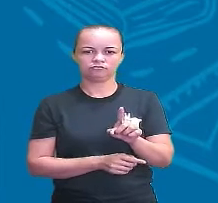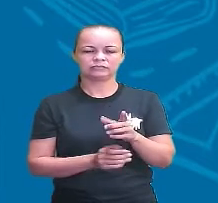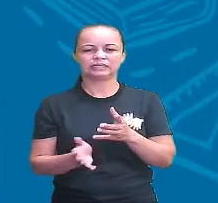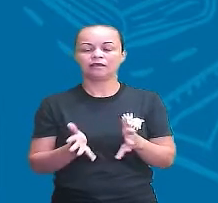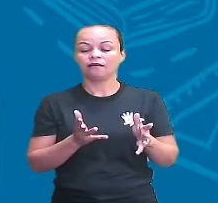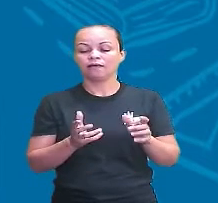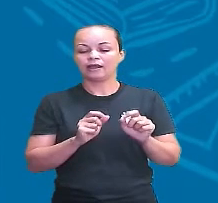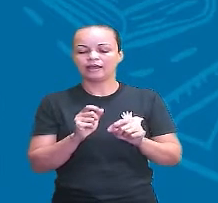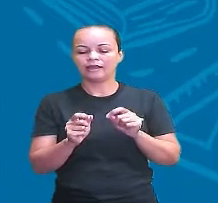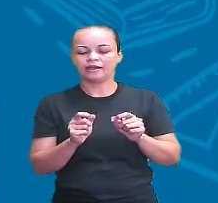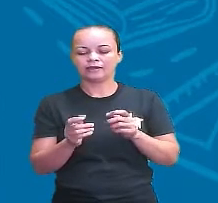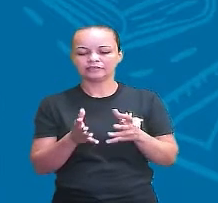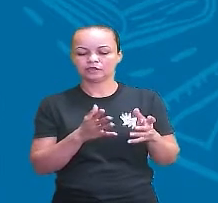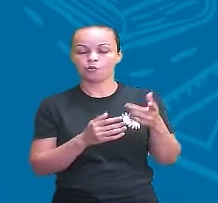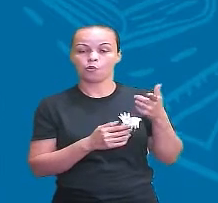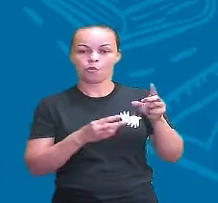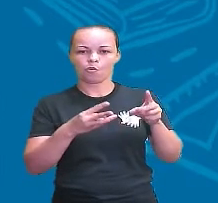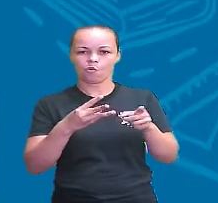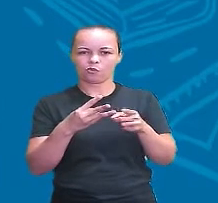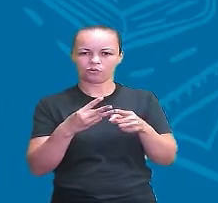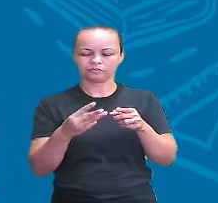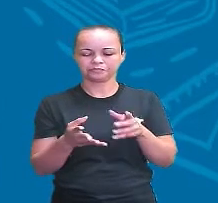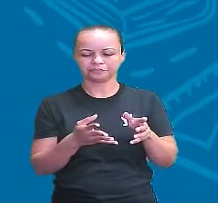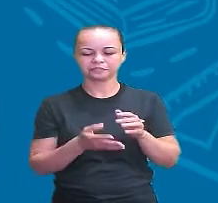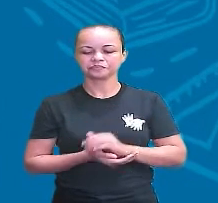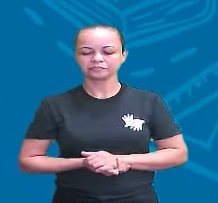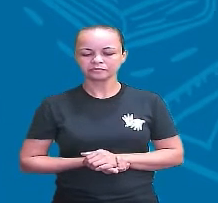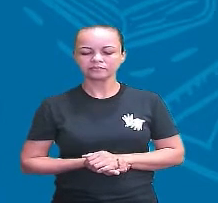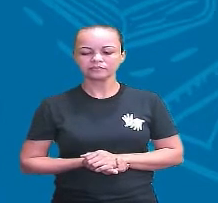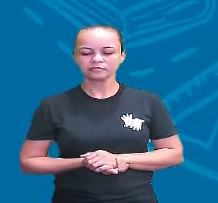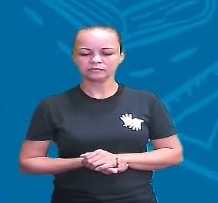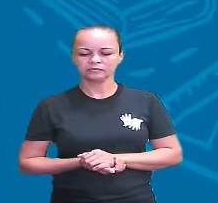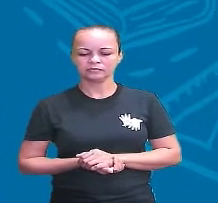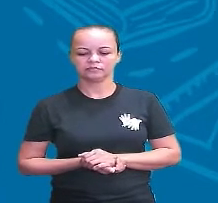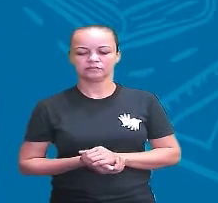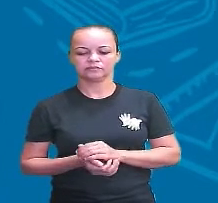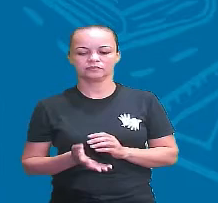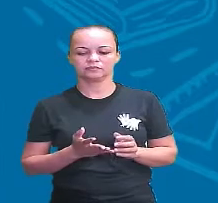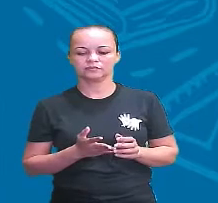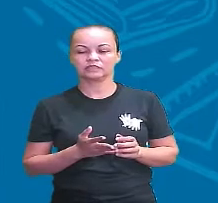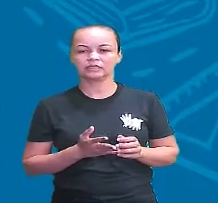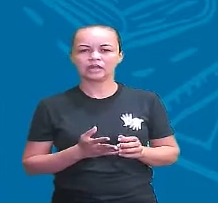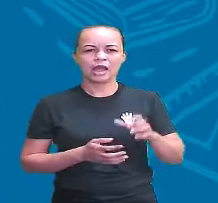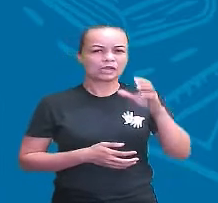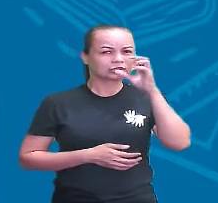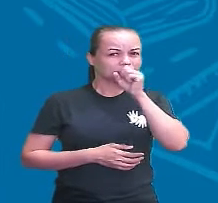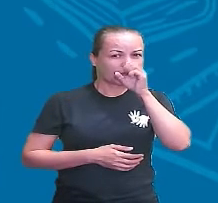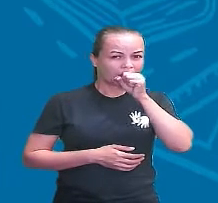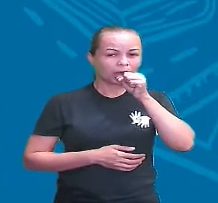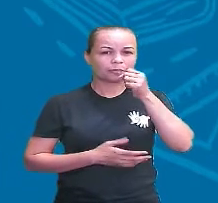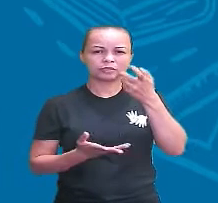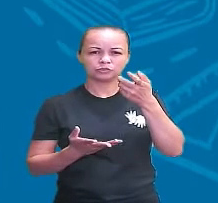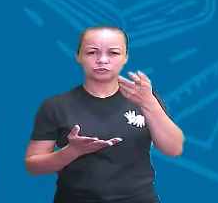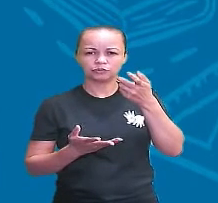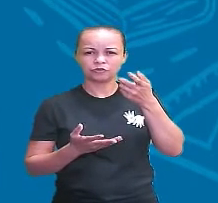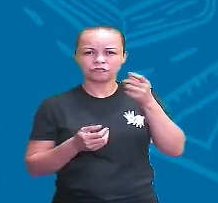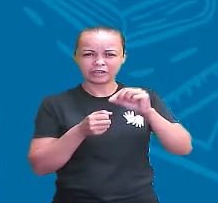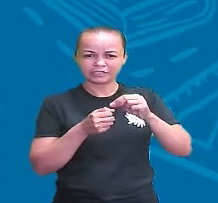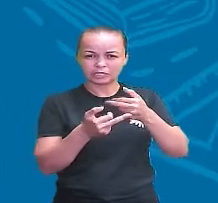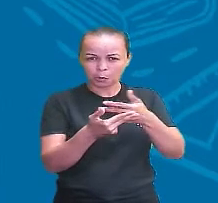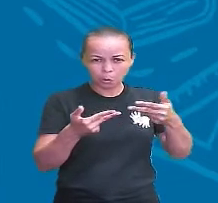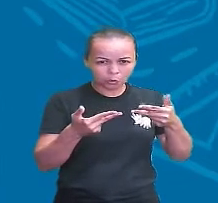novamente. We are not going to do anything on Saturday. Nós não vamos fazer nada